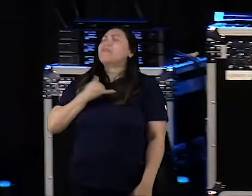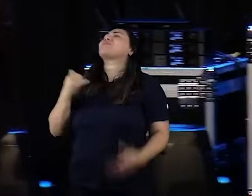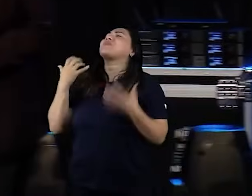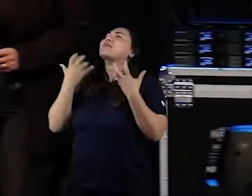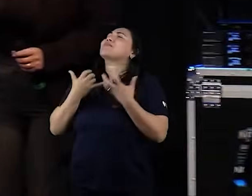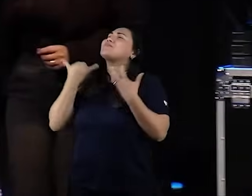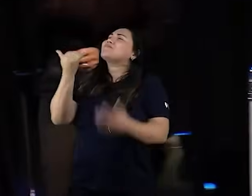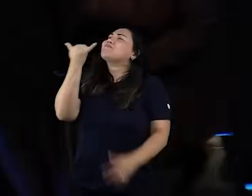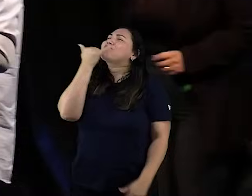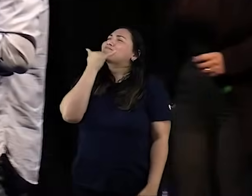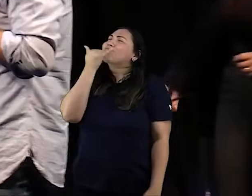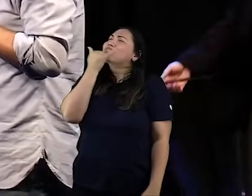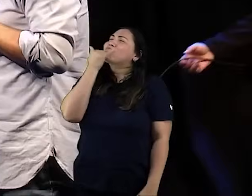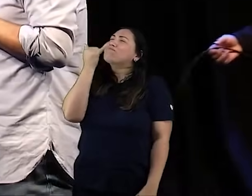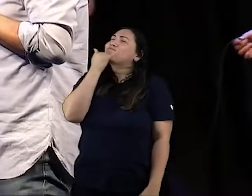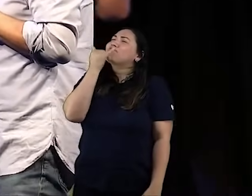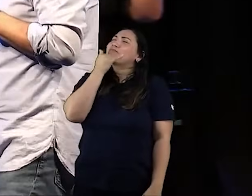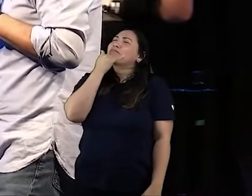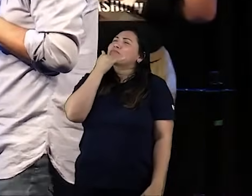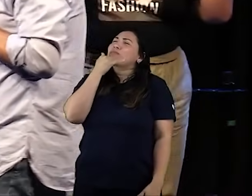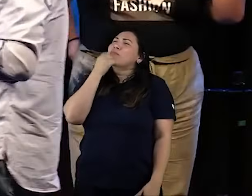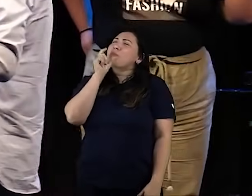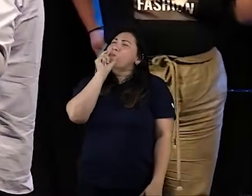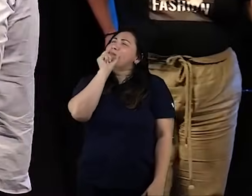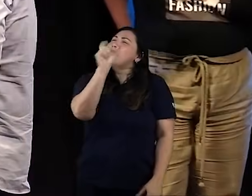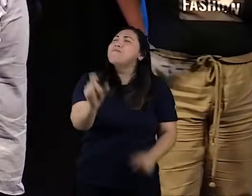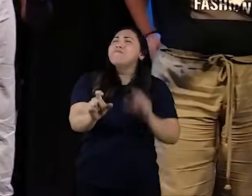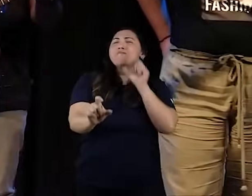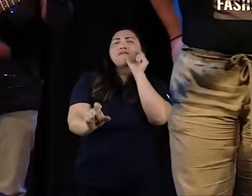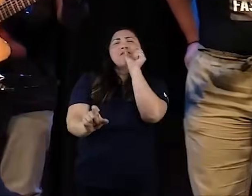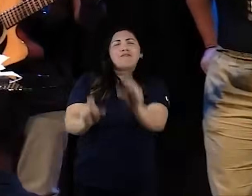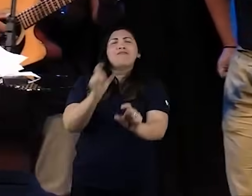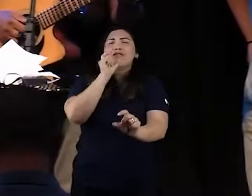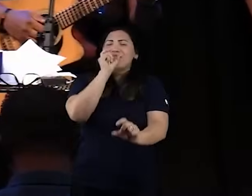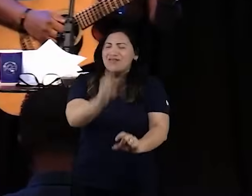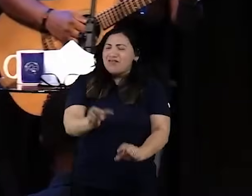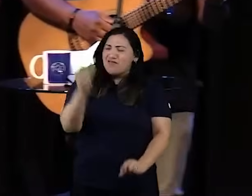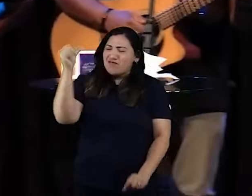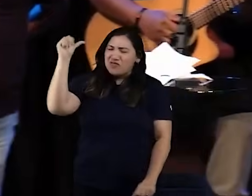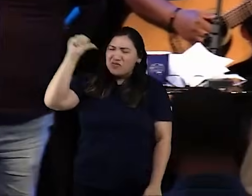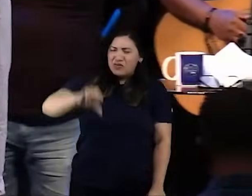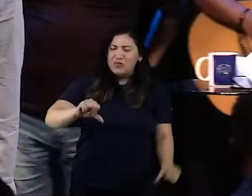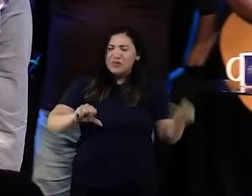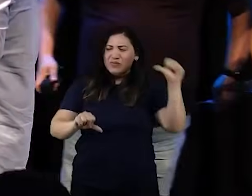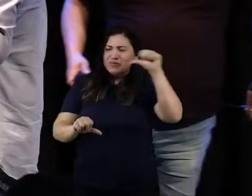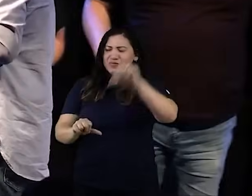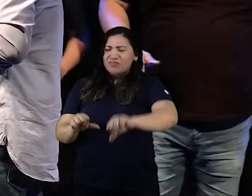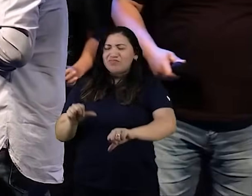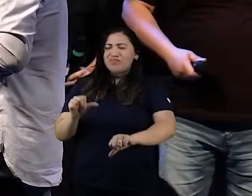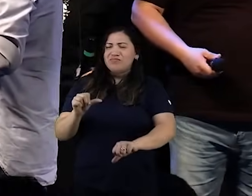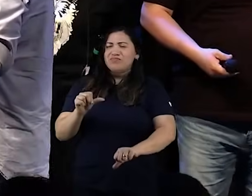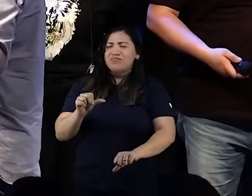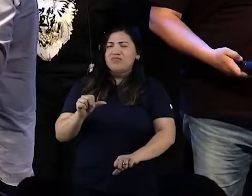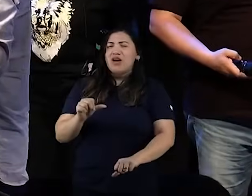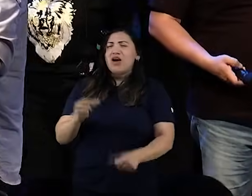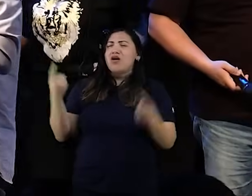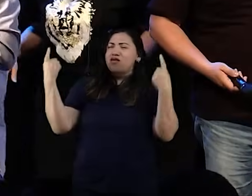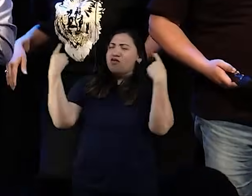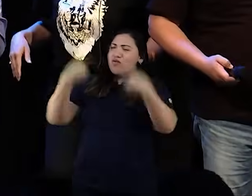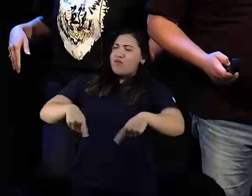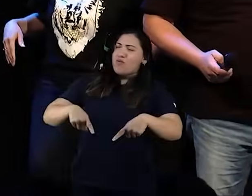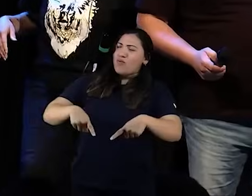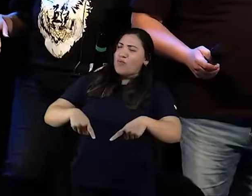perdão por toda palavra dura que saiu da minha boca toda palavra de desgraça de